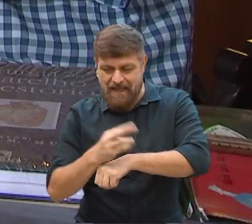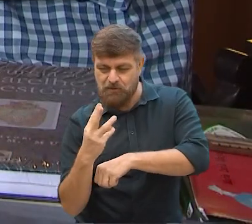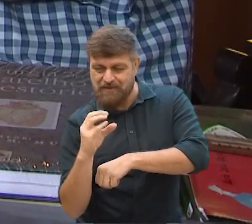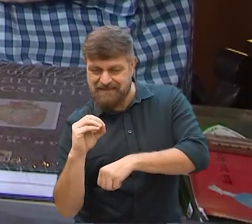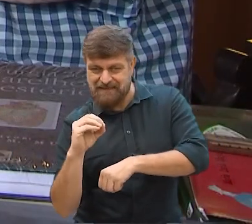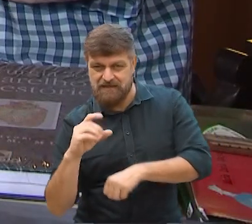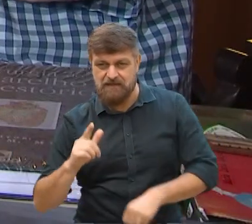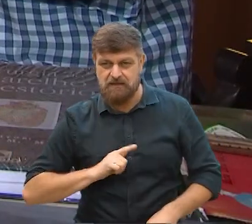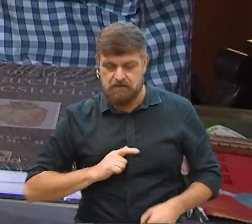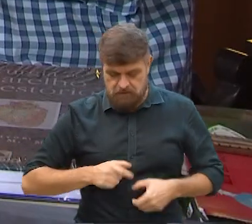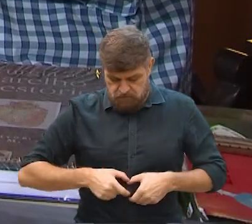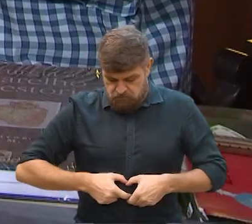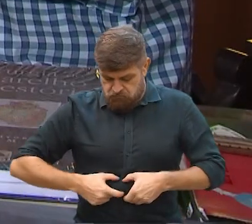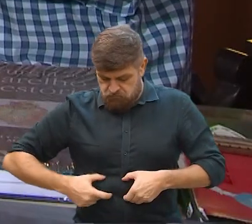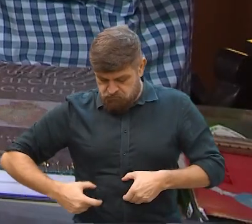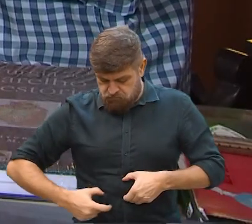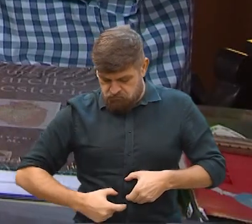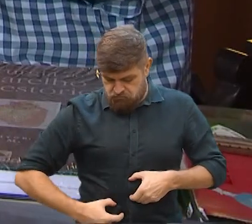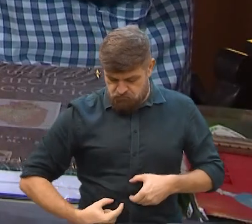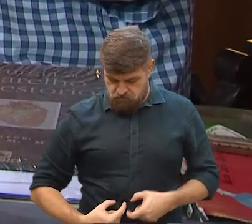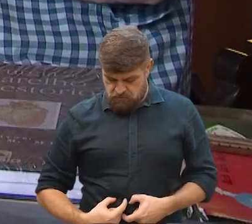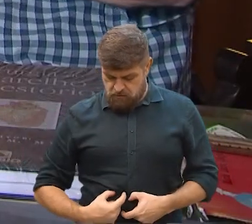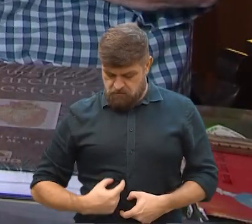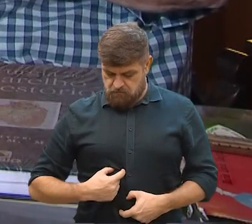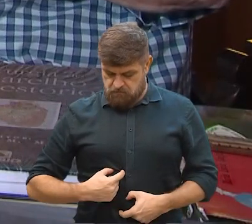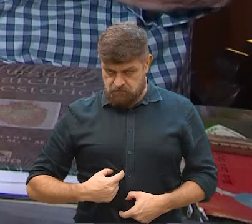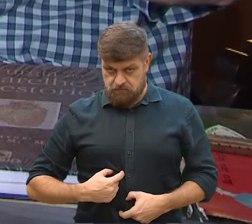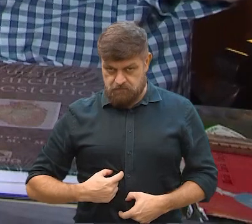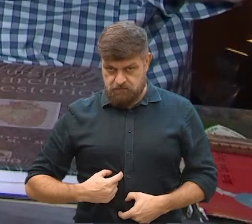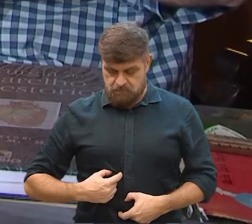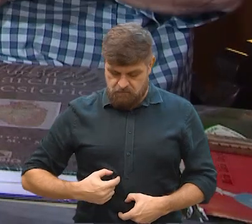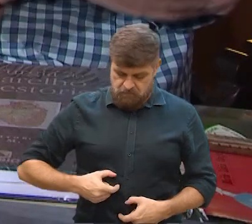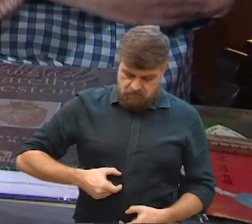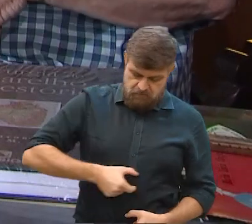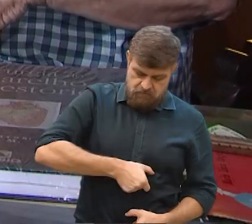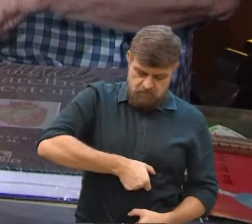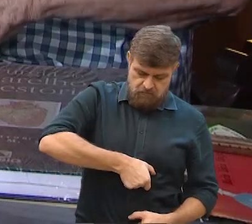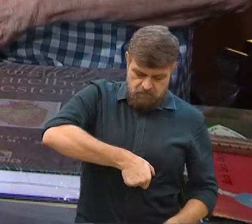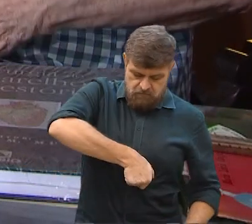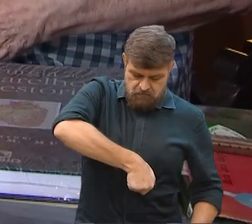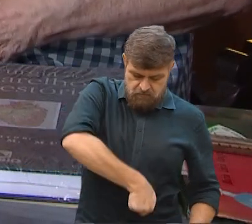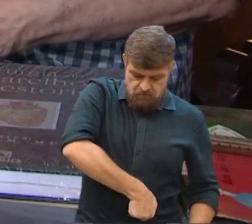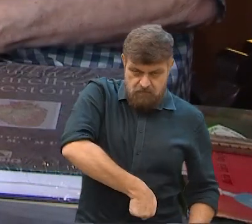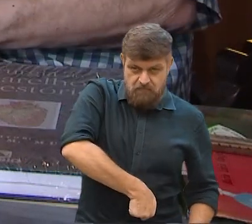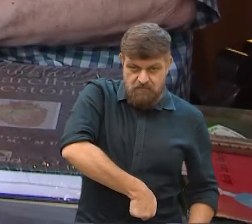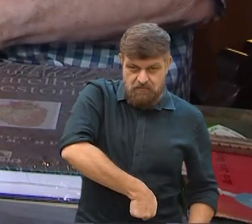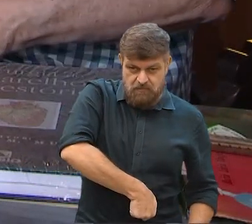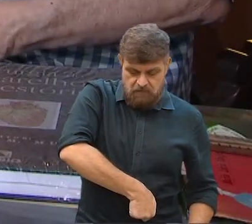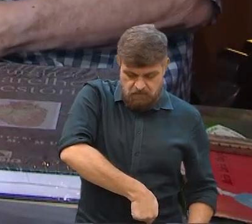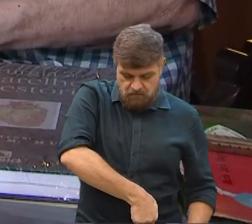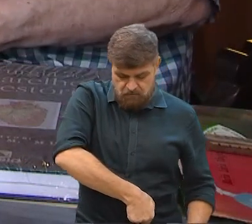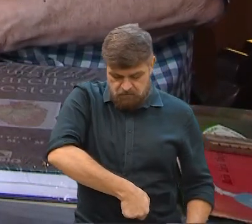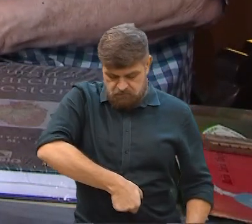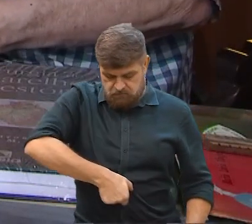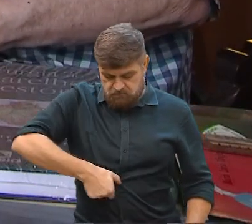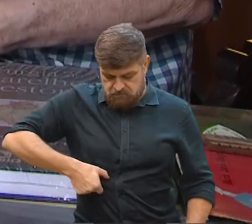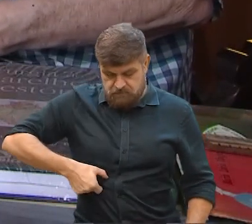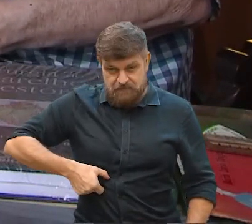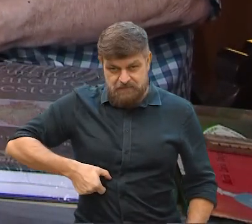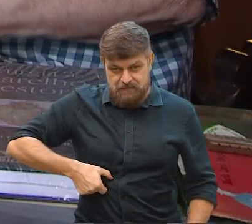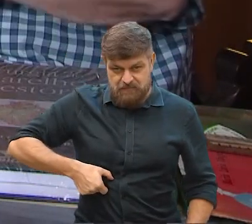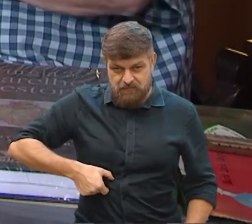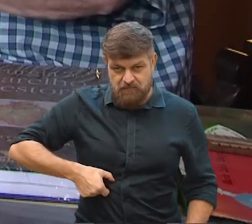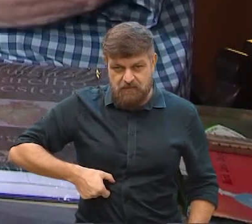colo ascendente, que sobe, transverso, tem o descendente, depois tem um enviesado assim, depois de um ângulo